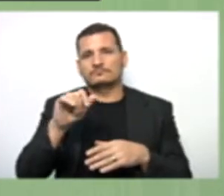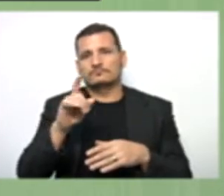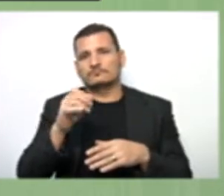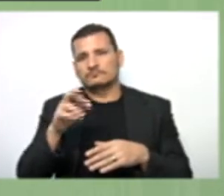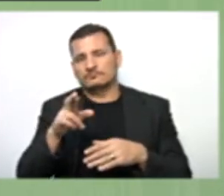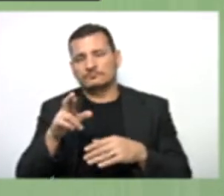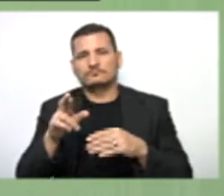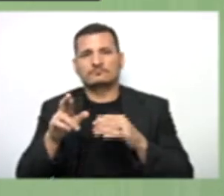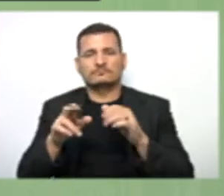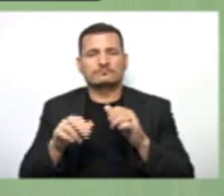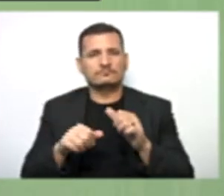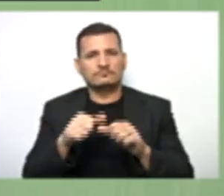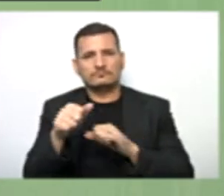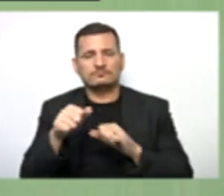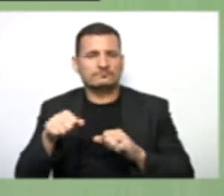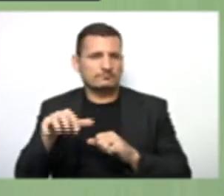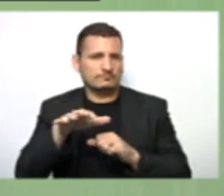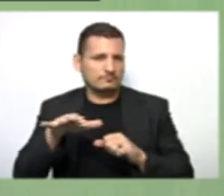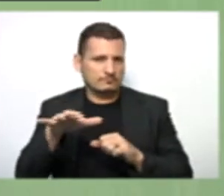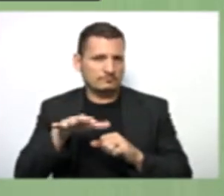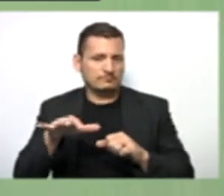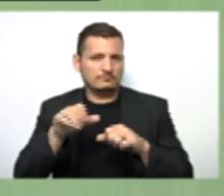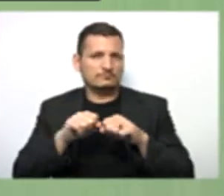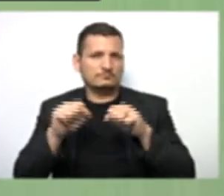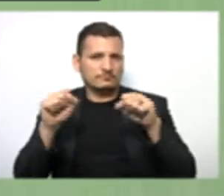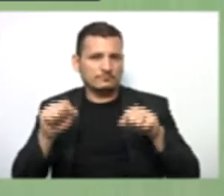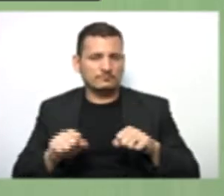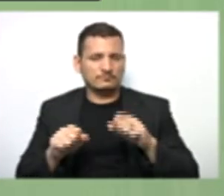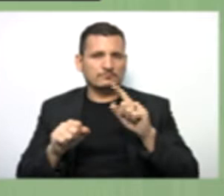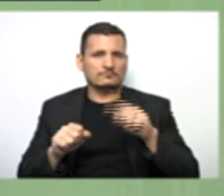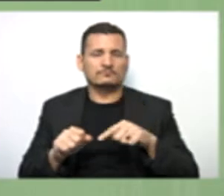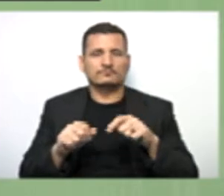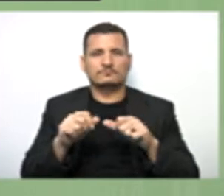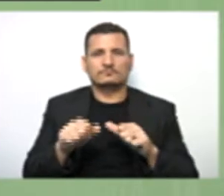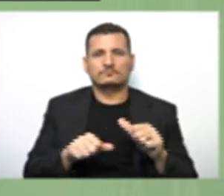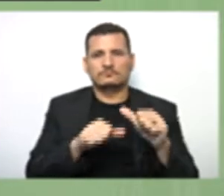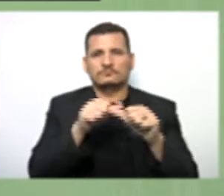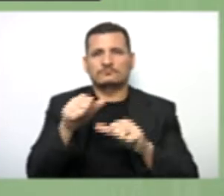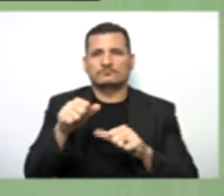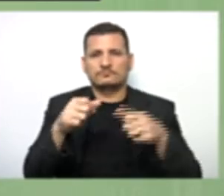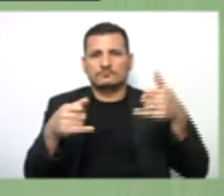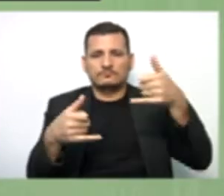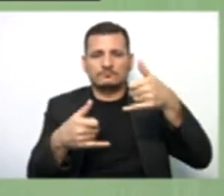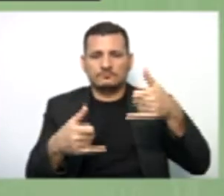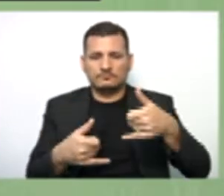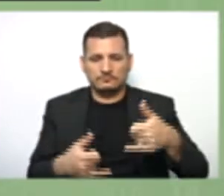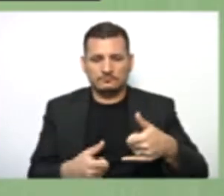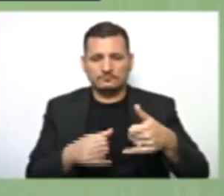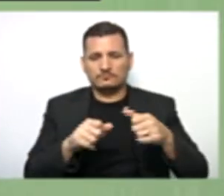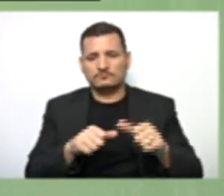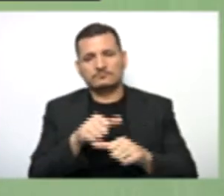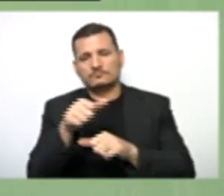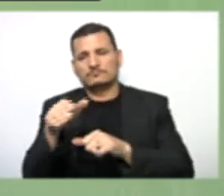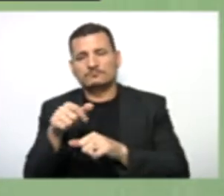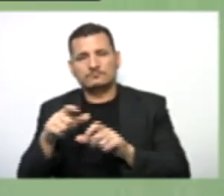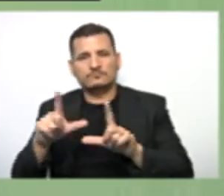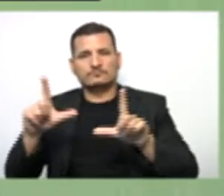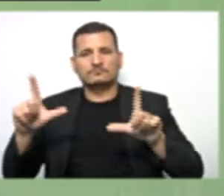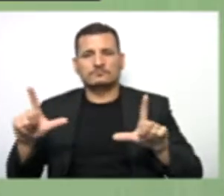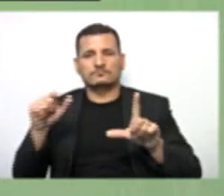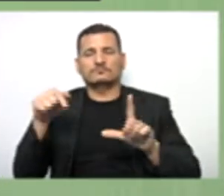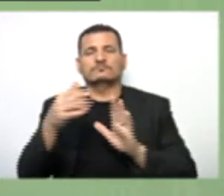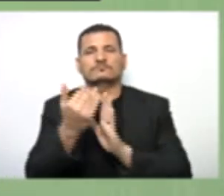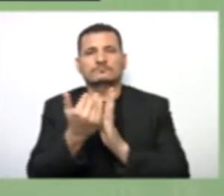de sistemas, aí, nos sistemas operacionais, vai ser transformar aquele arquivo de texto que já